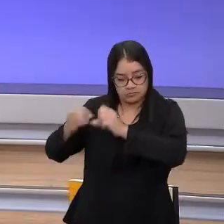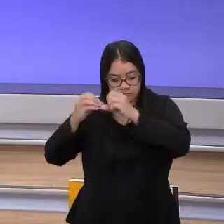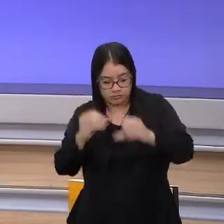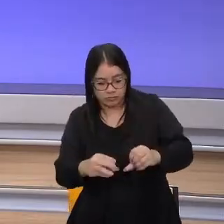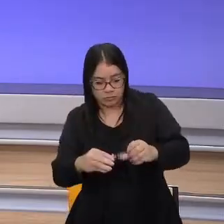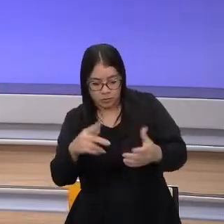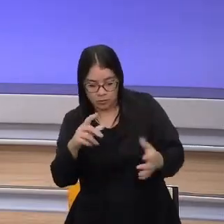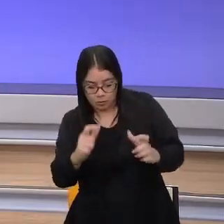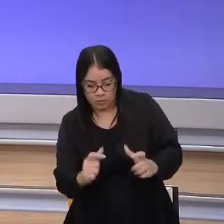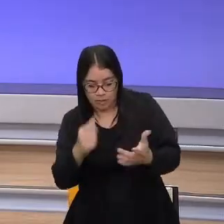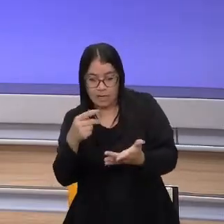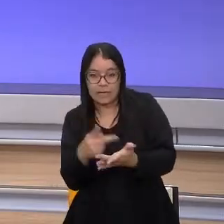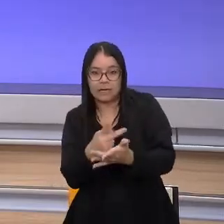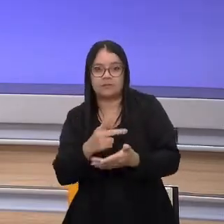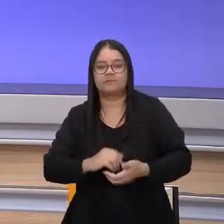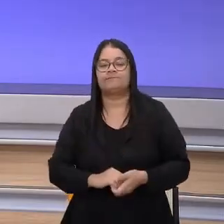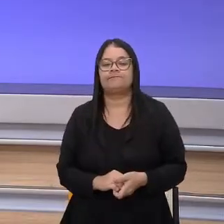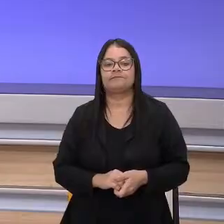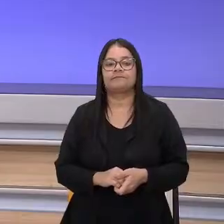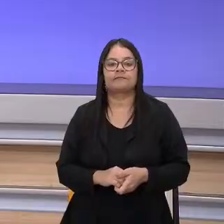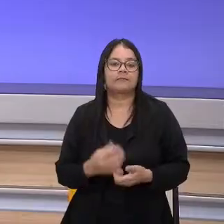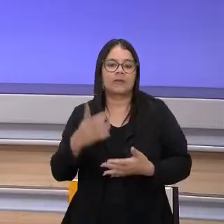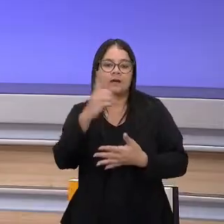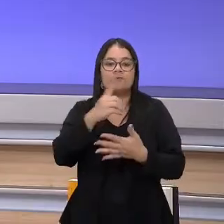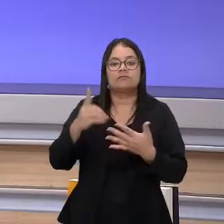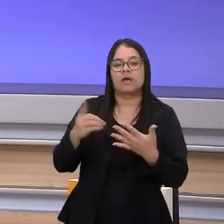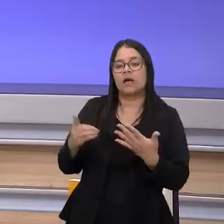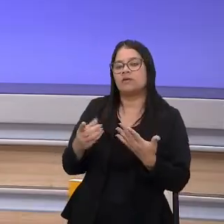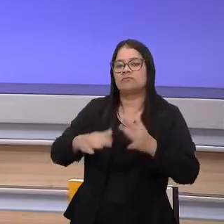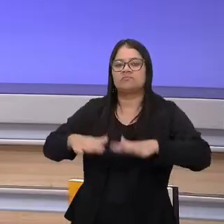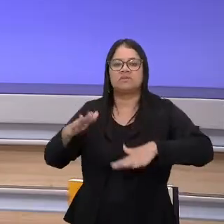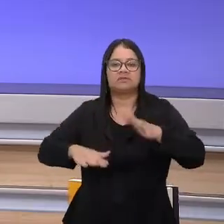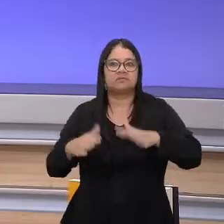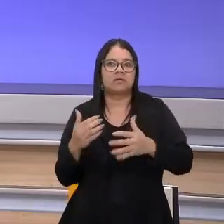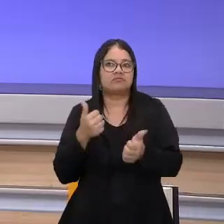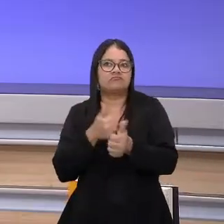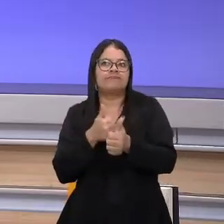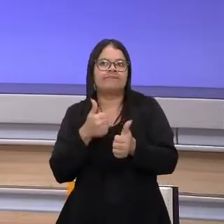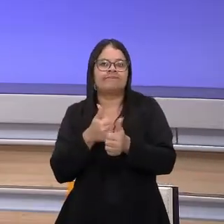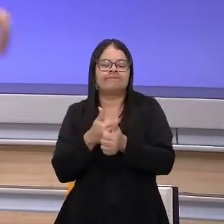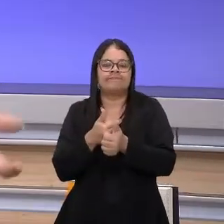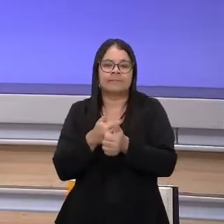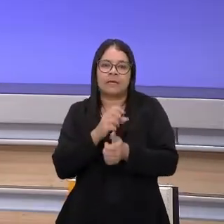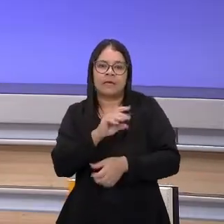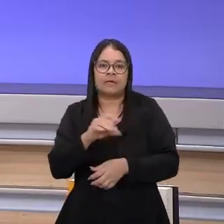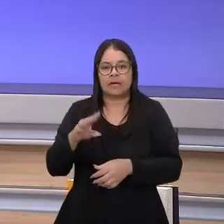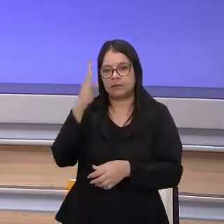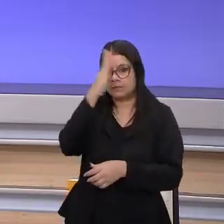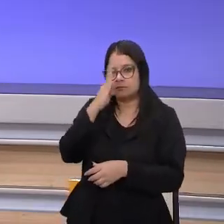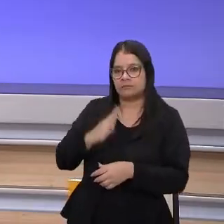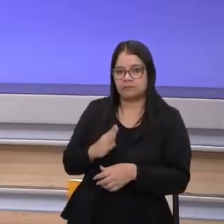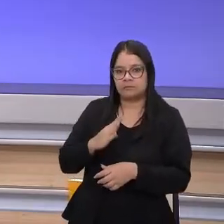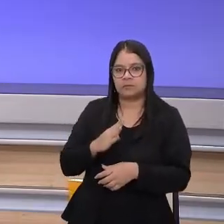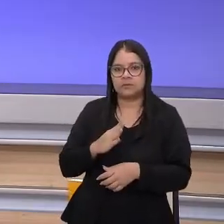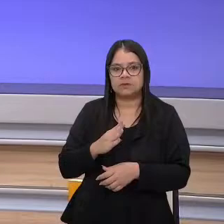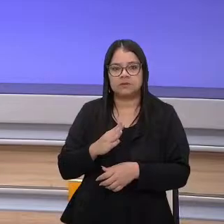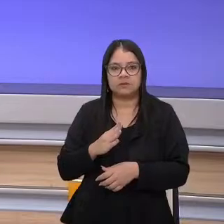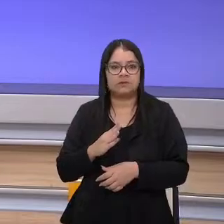incorreta, né? Então, assim, hoje nós temos dados que aproximadamente cada brasileiro gera em torno